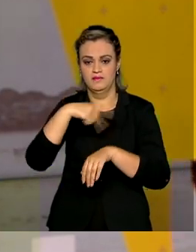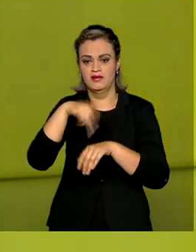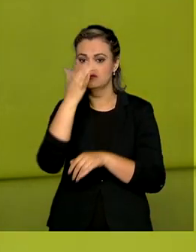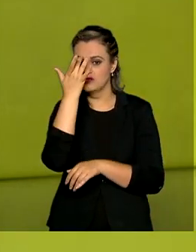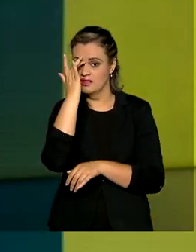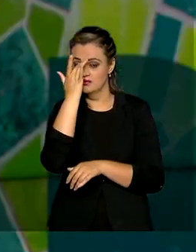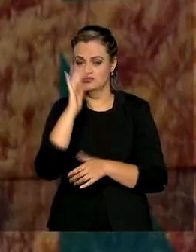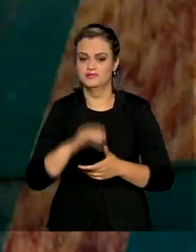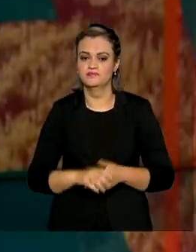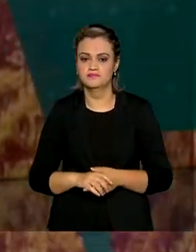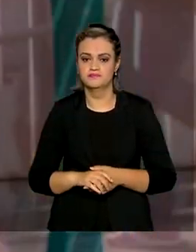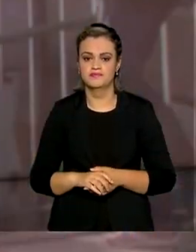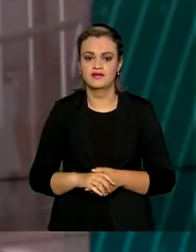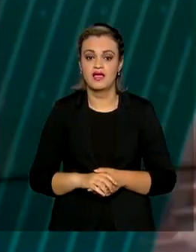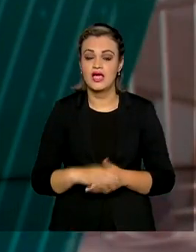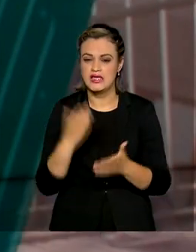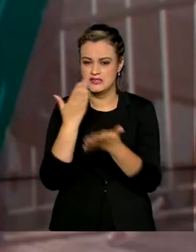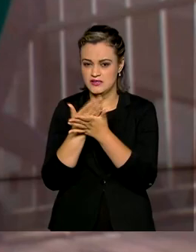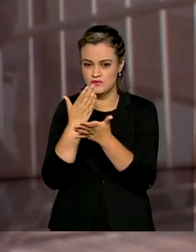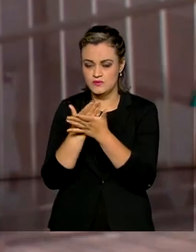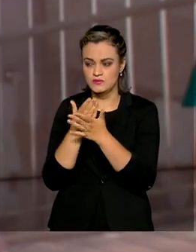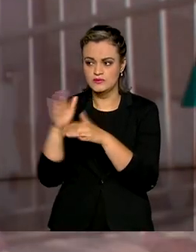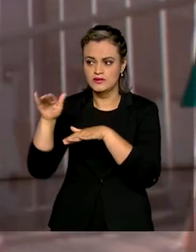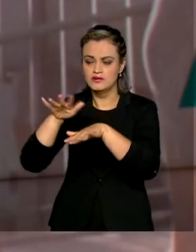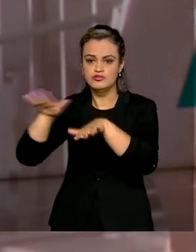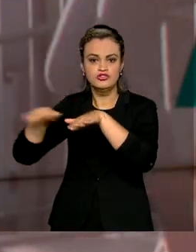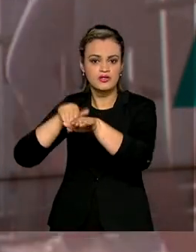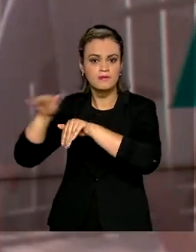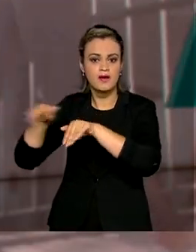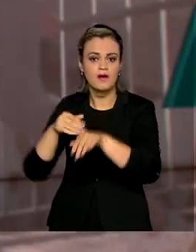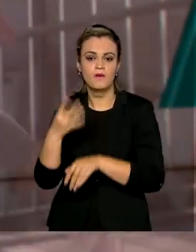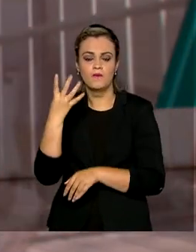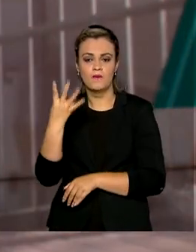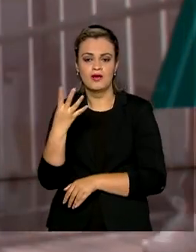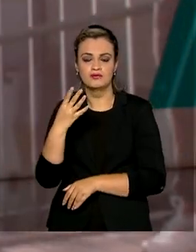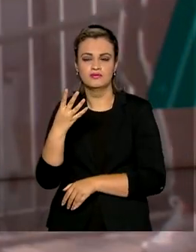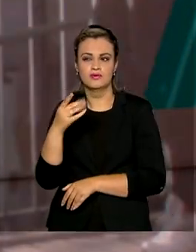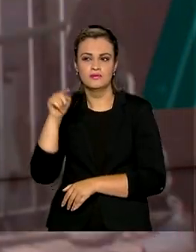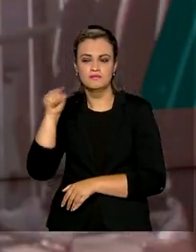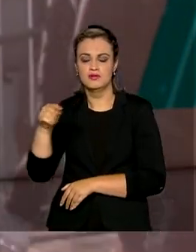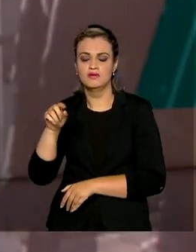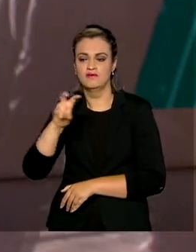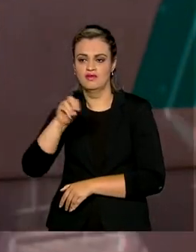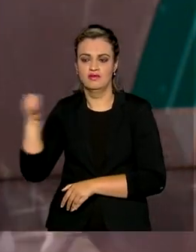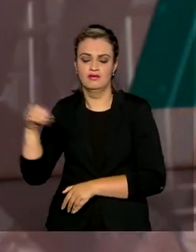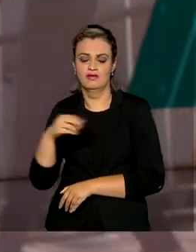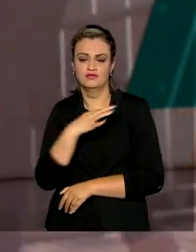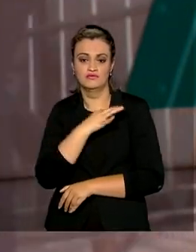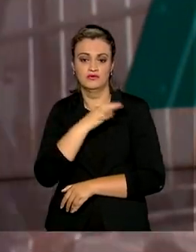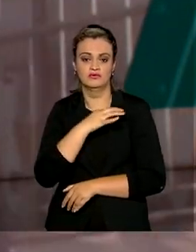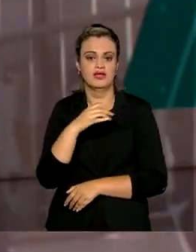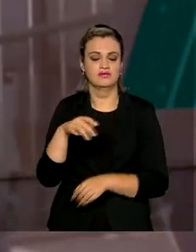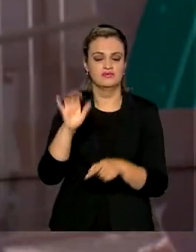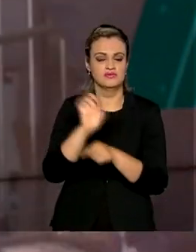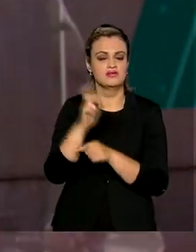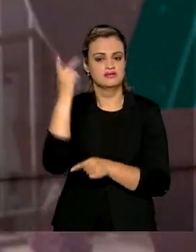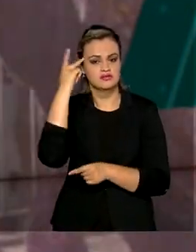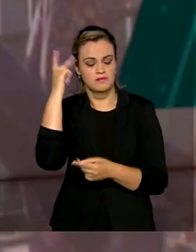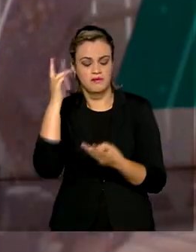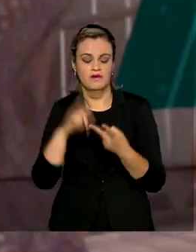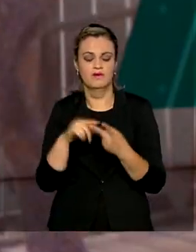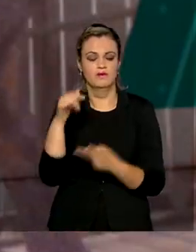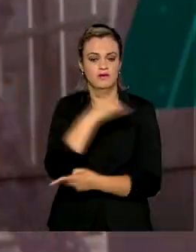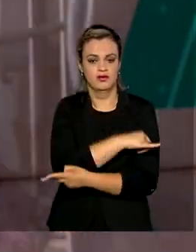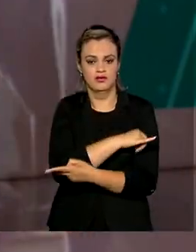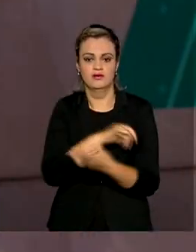Precisa Farmacêutica. O estudo deve mobilizar 4.500 voluntários nos estados de São Paulo, Rio de Janeiro, Bahia e